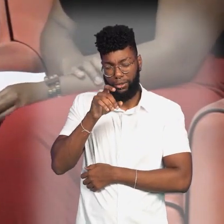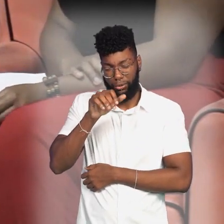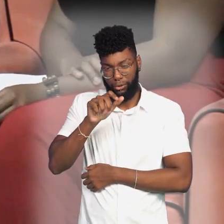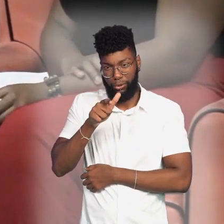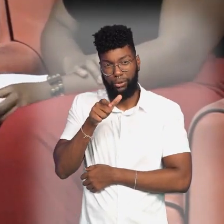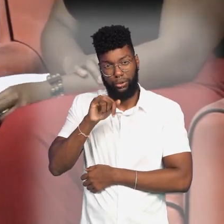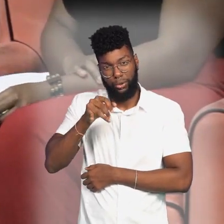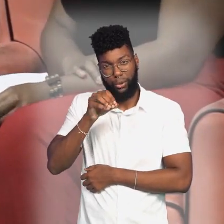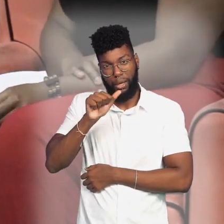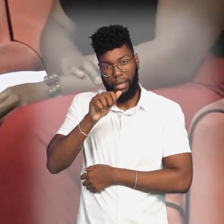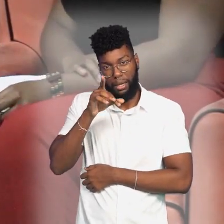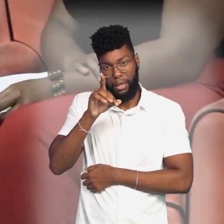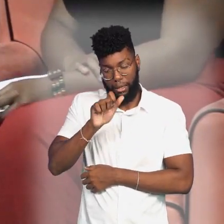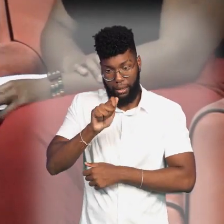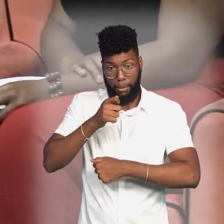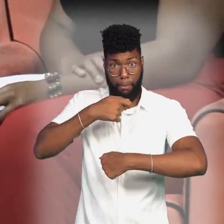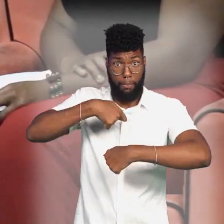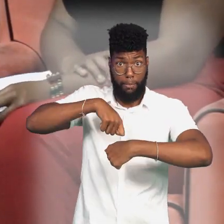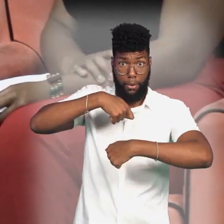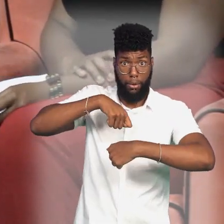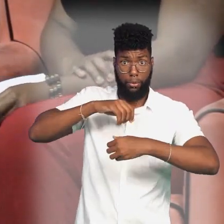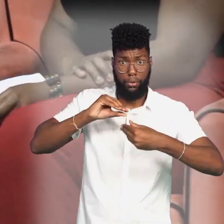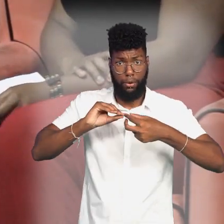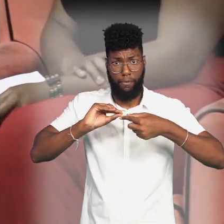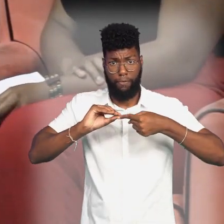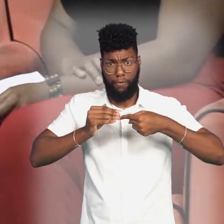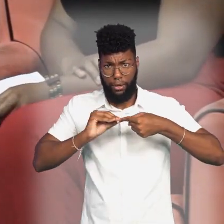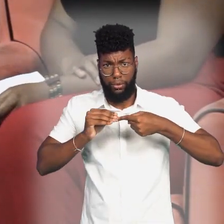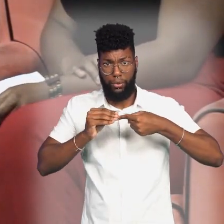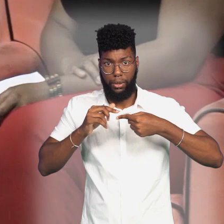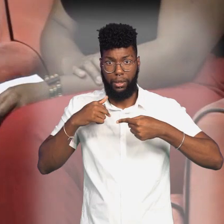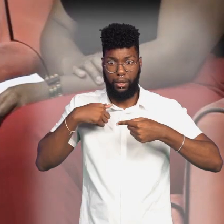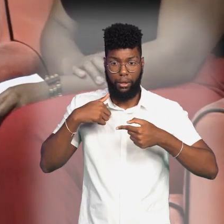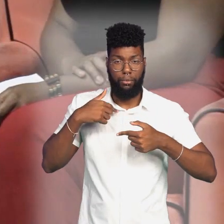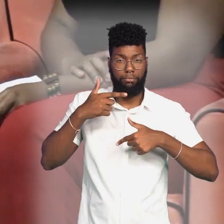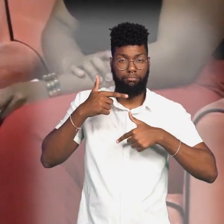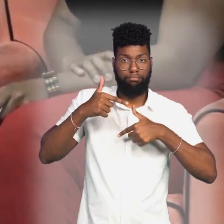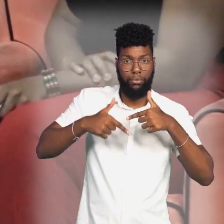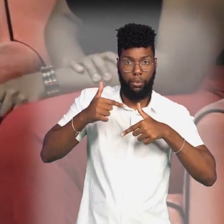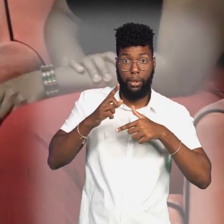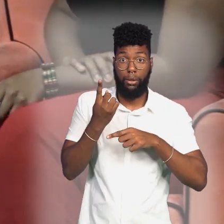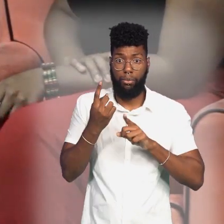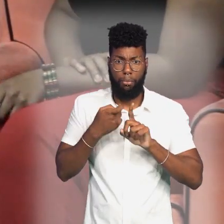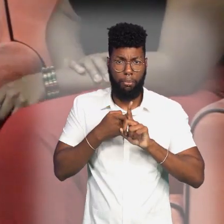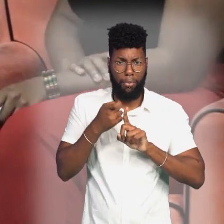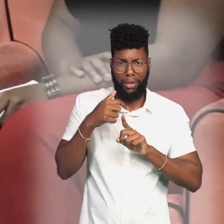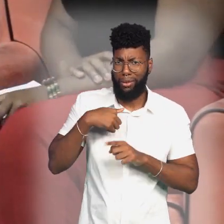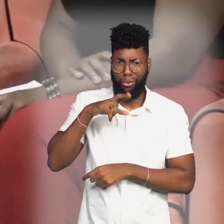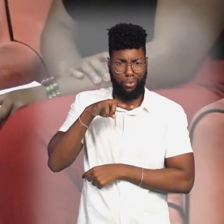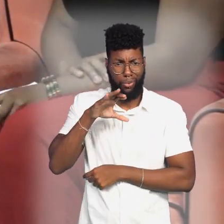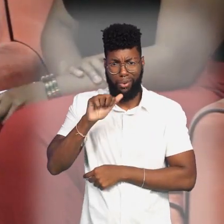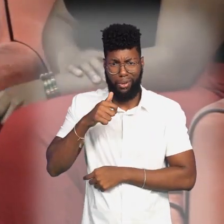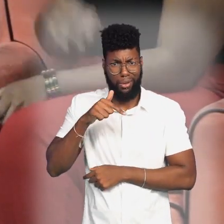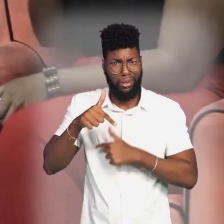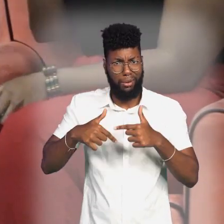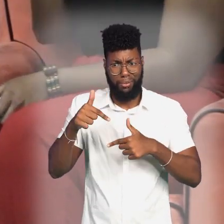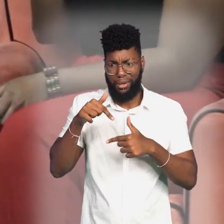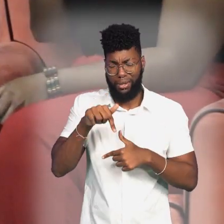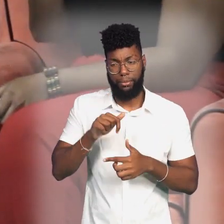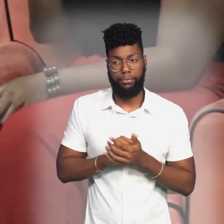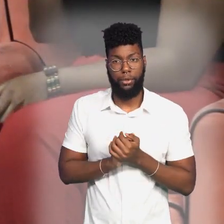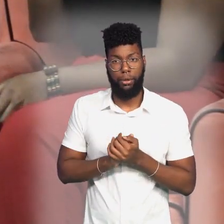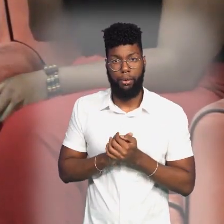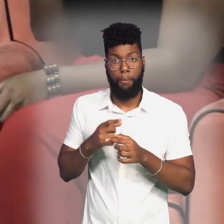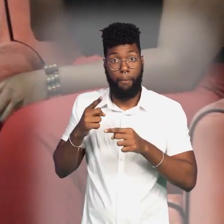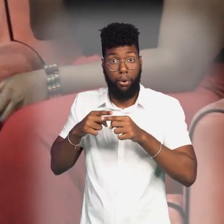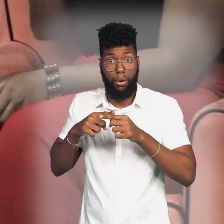trabalhando, nunca tinha preparado feijoada na minha vida. Me deram a receita, eu também comecei a pesquisar. Lá não é comum, né? Não,